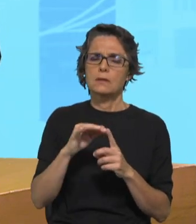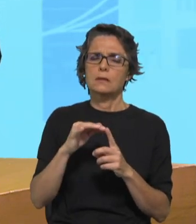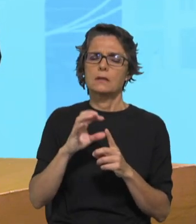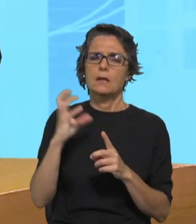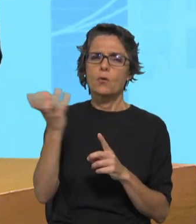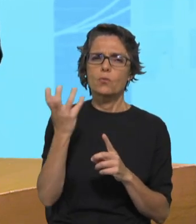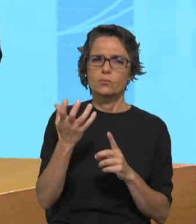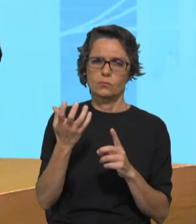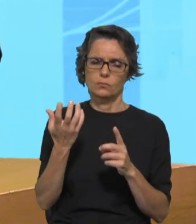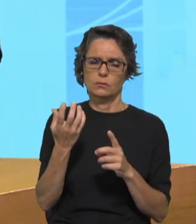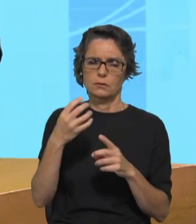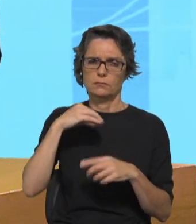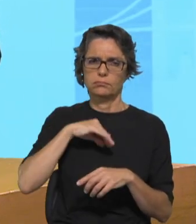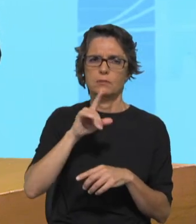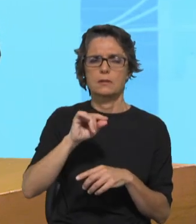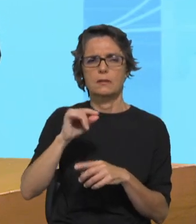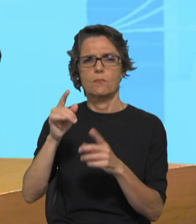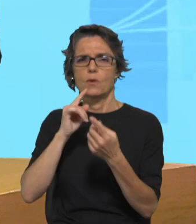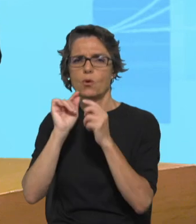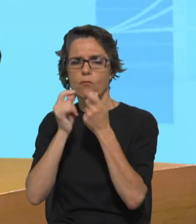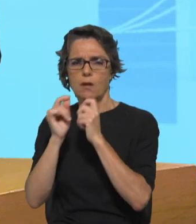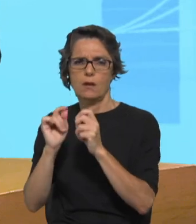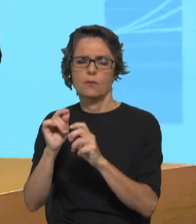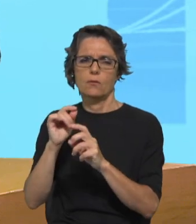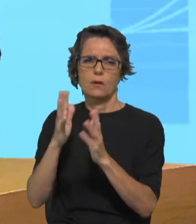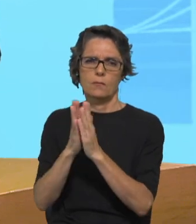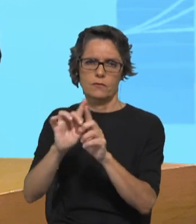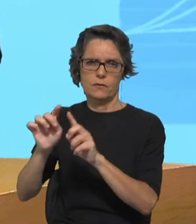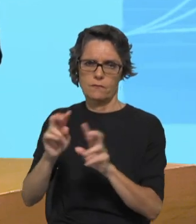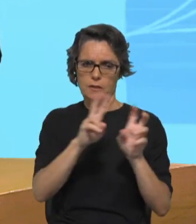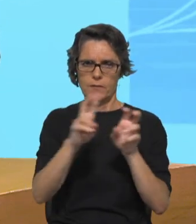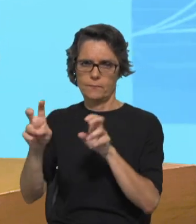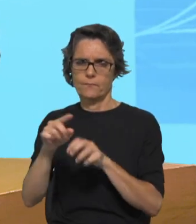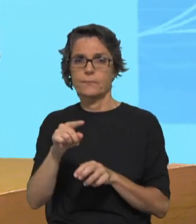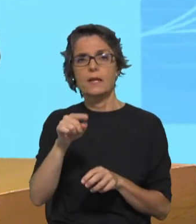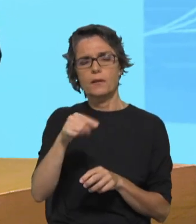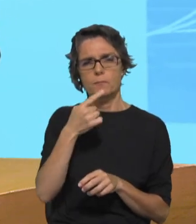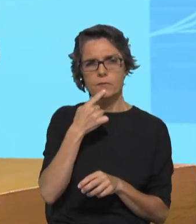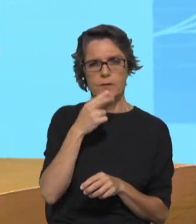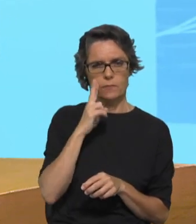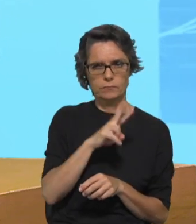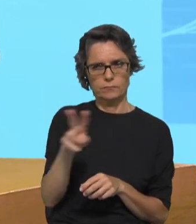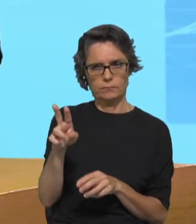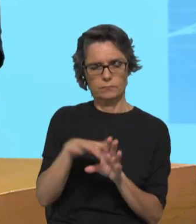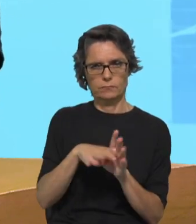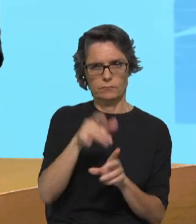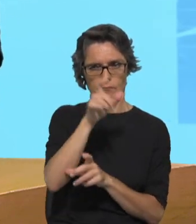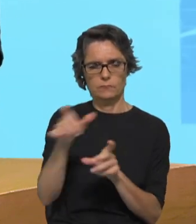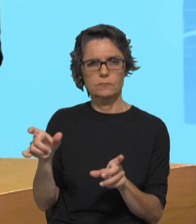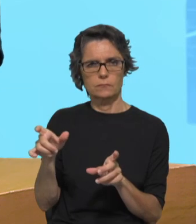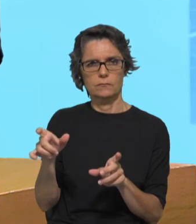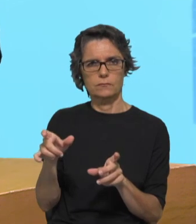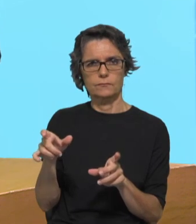E eu vejo que o público, entre aspas, os alunos, os participantes deste curso de